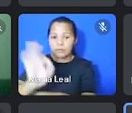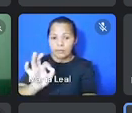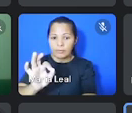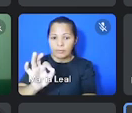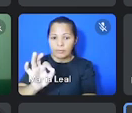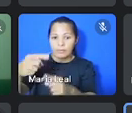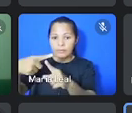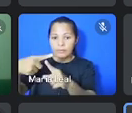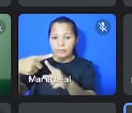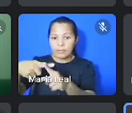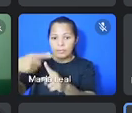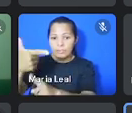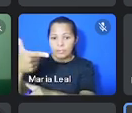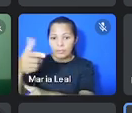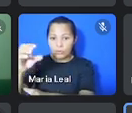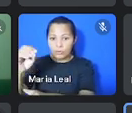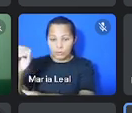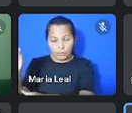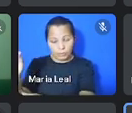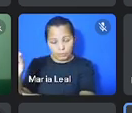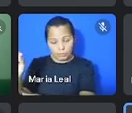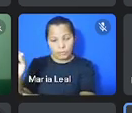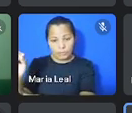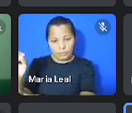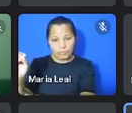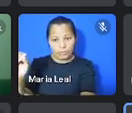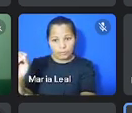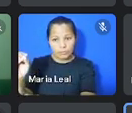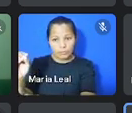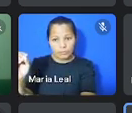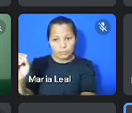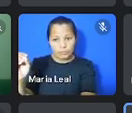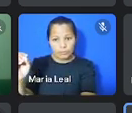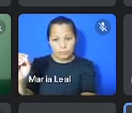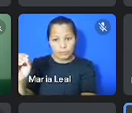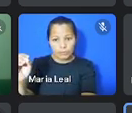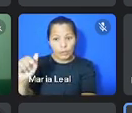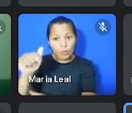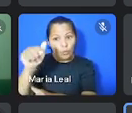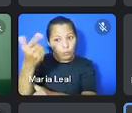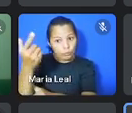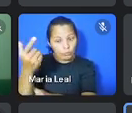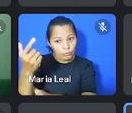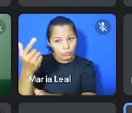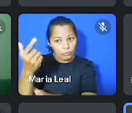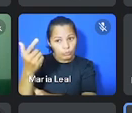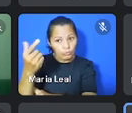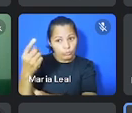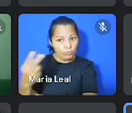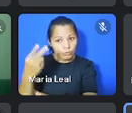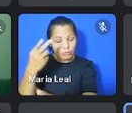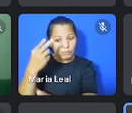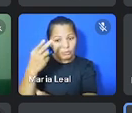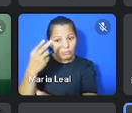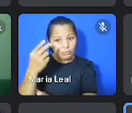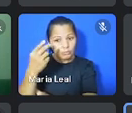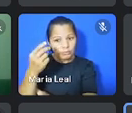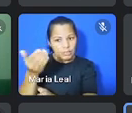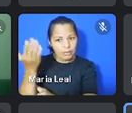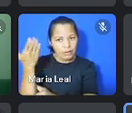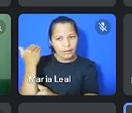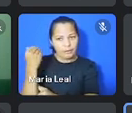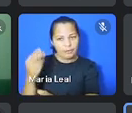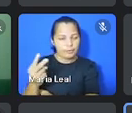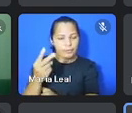vezes o valor que é o valor novo, né? O valor novo. Não pode fazer em cima do valor antigo, é do